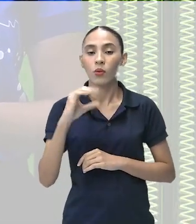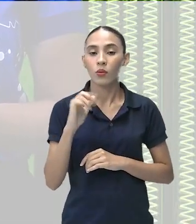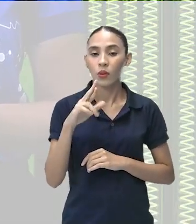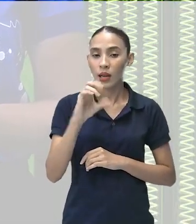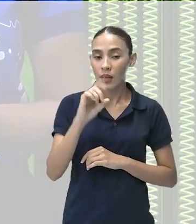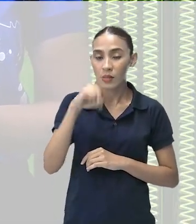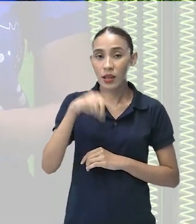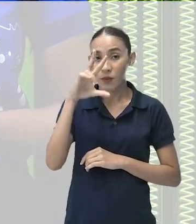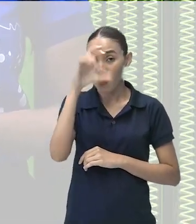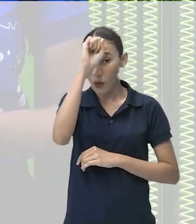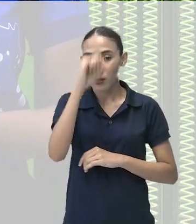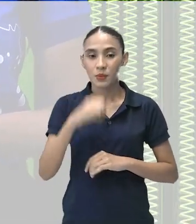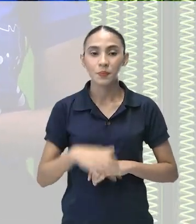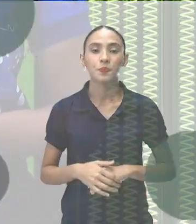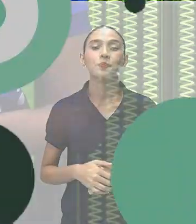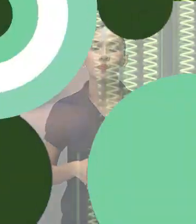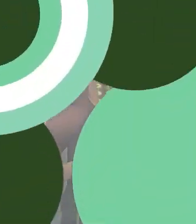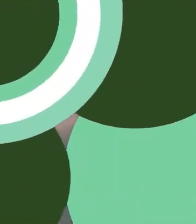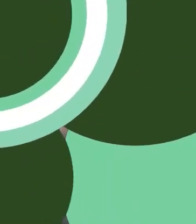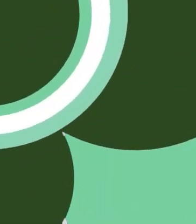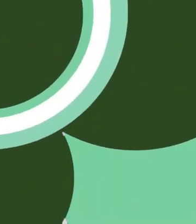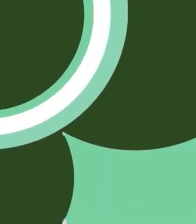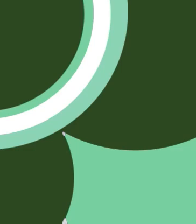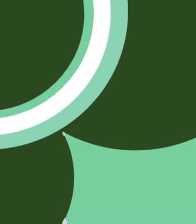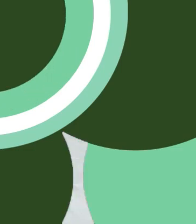de cálcio, que é uma base forte.